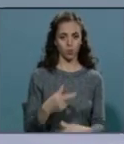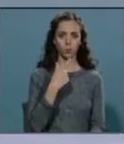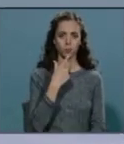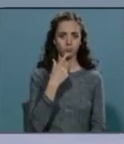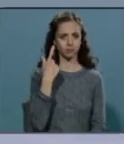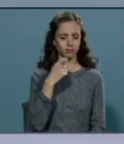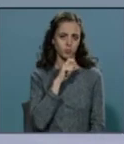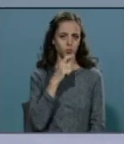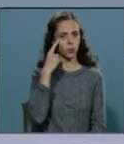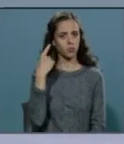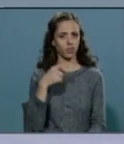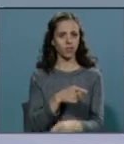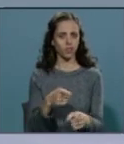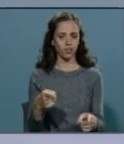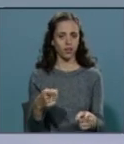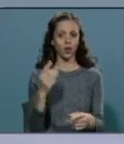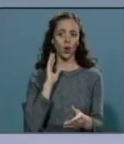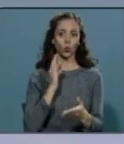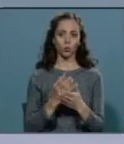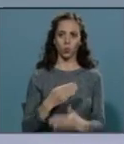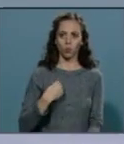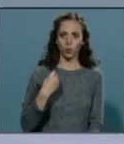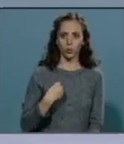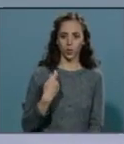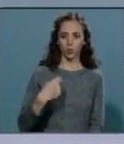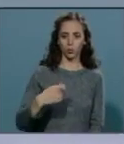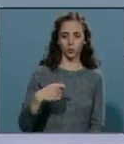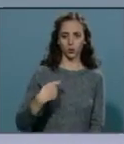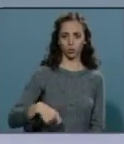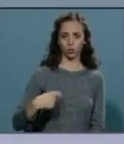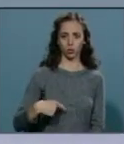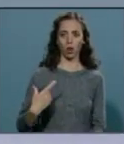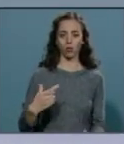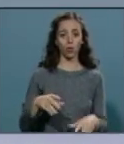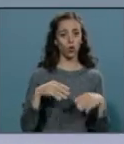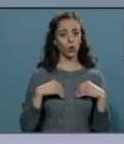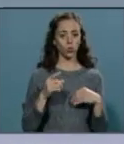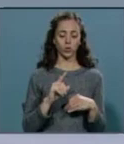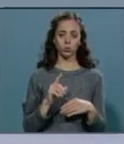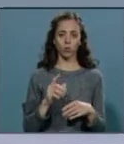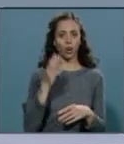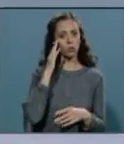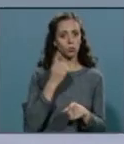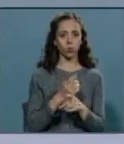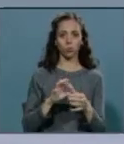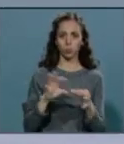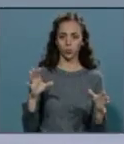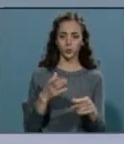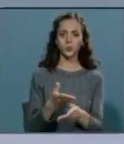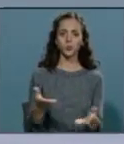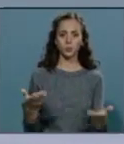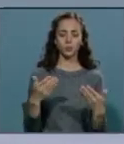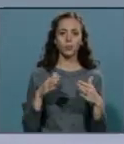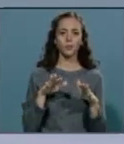deve compreender a última das preocupações do presidente nacional não moço me acho que uma coisa não tem nada a ver com outra